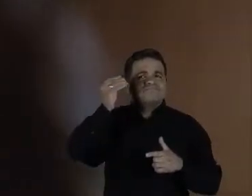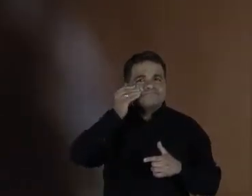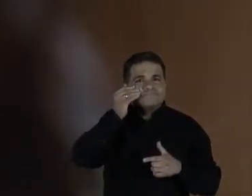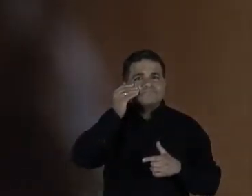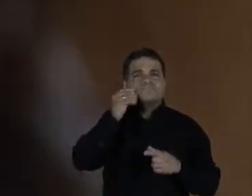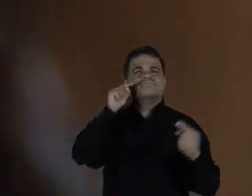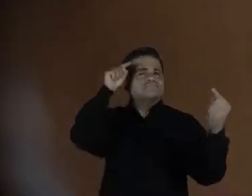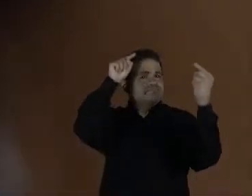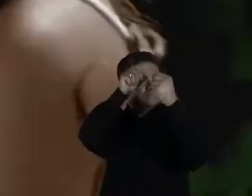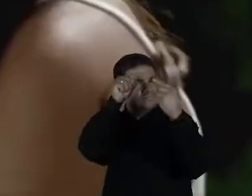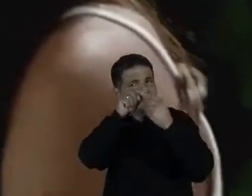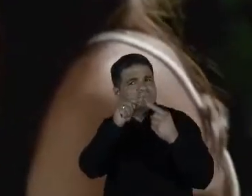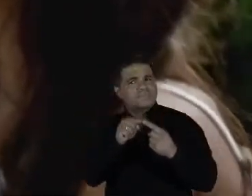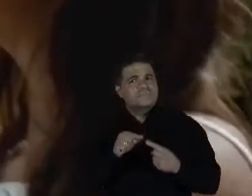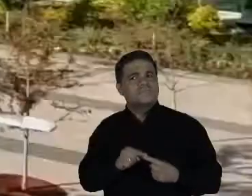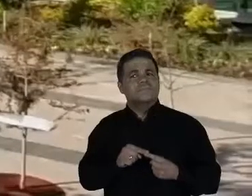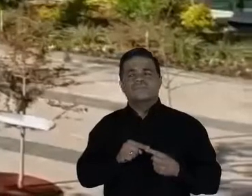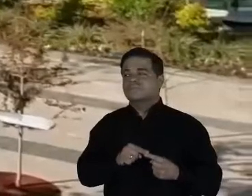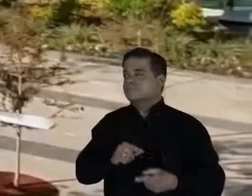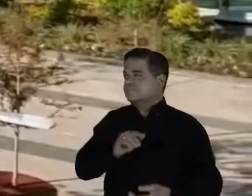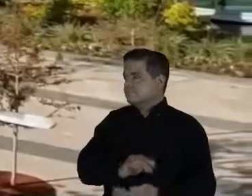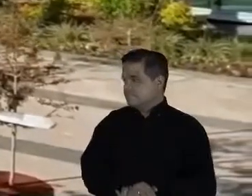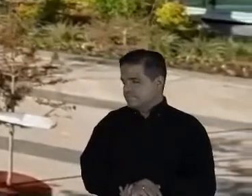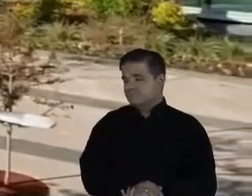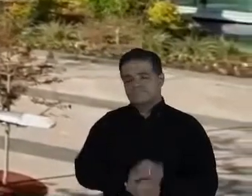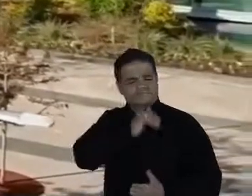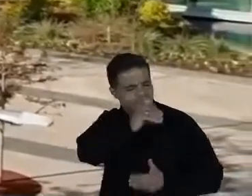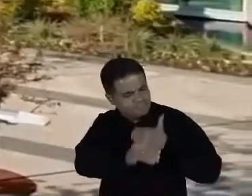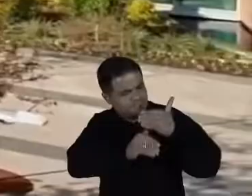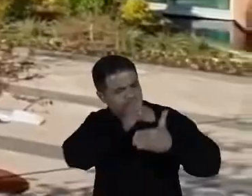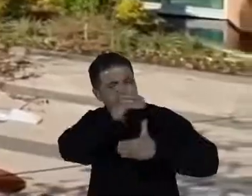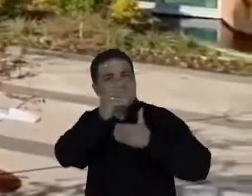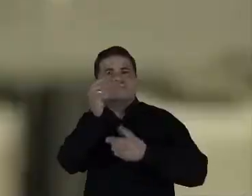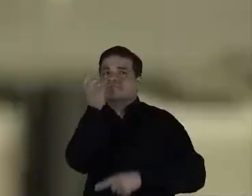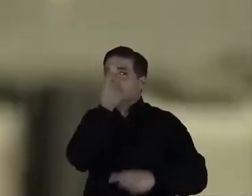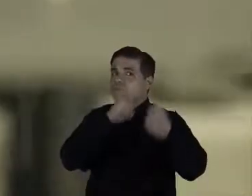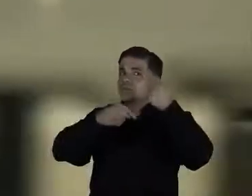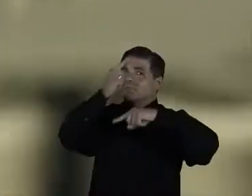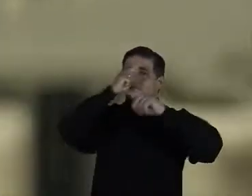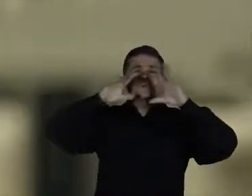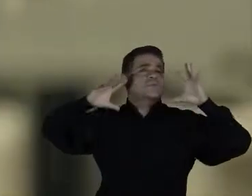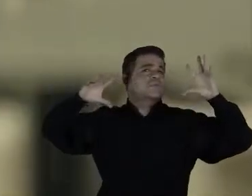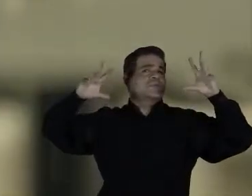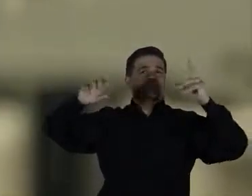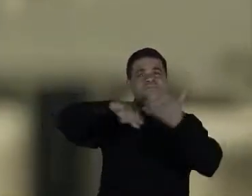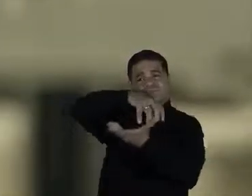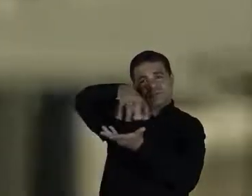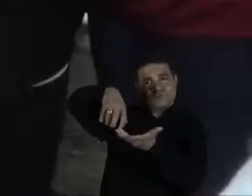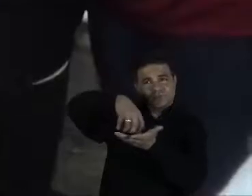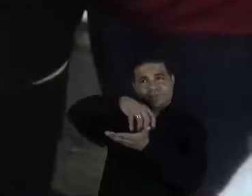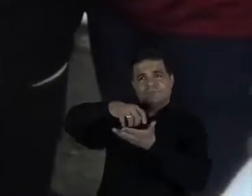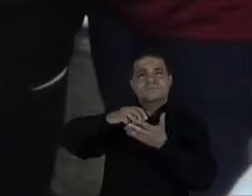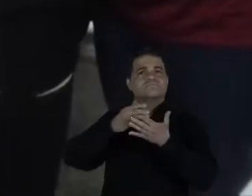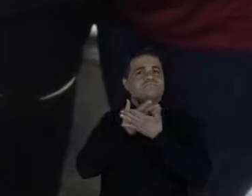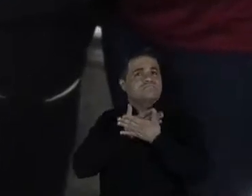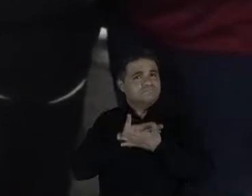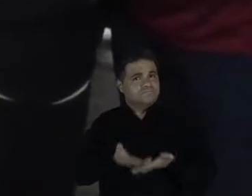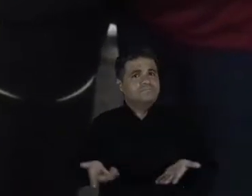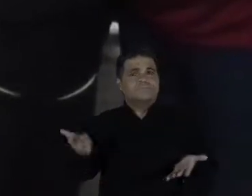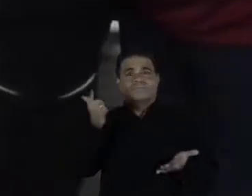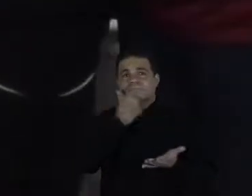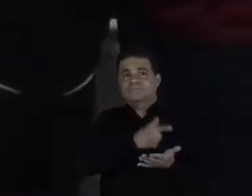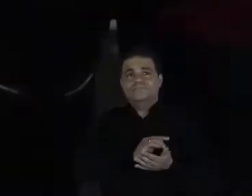e aplicados. E no processo, revolucionaram todo um setor em torno do amor.